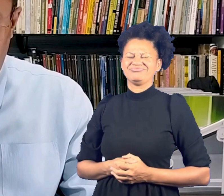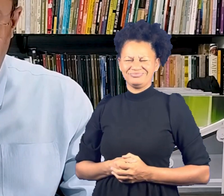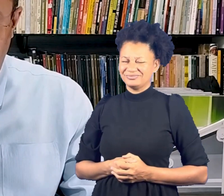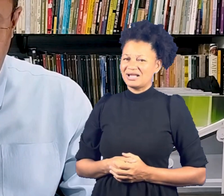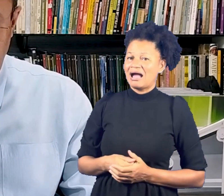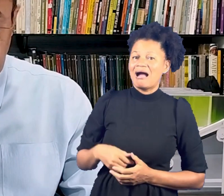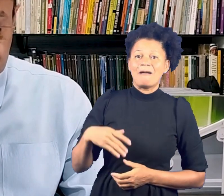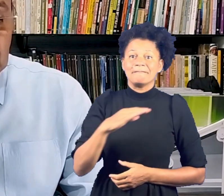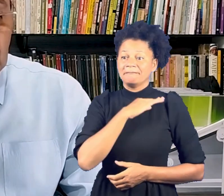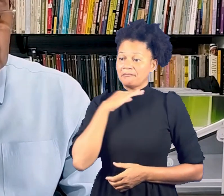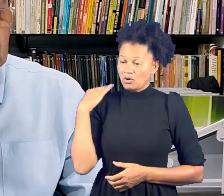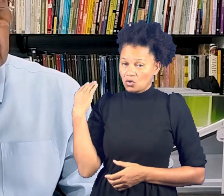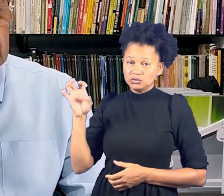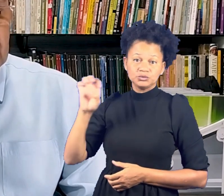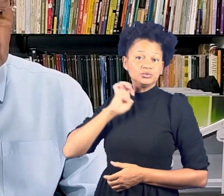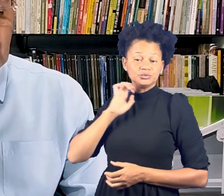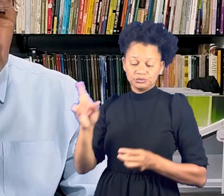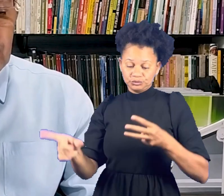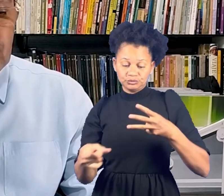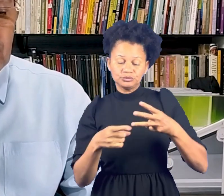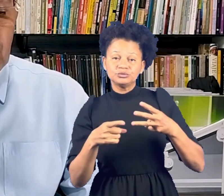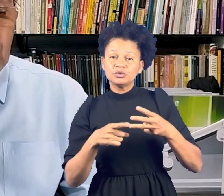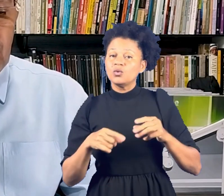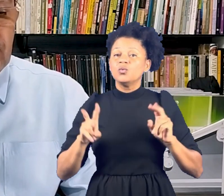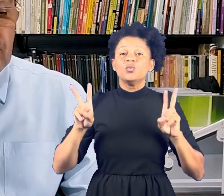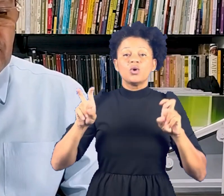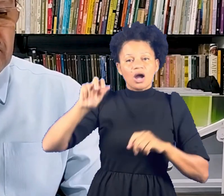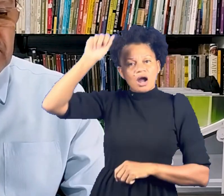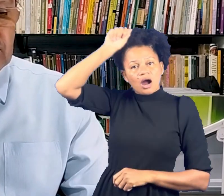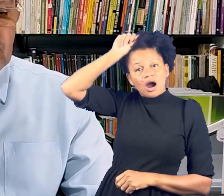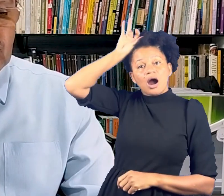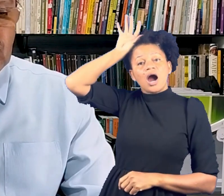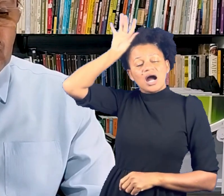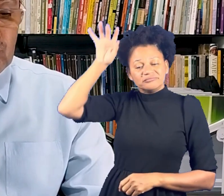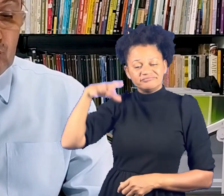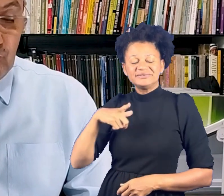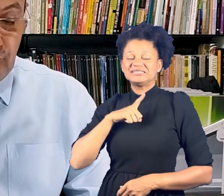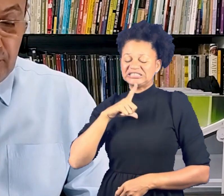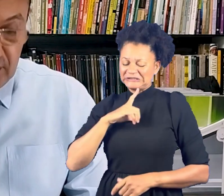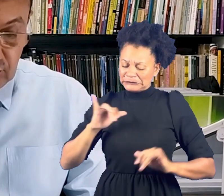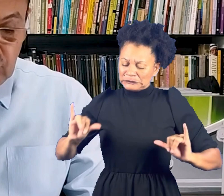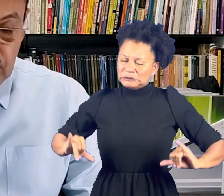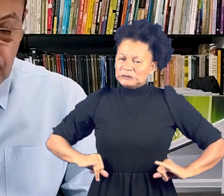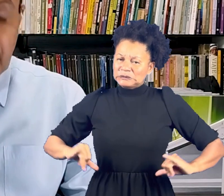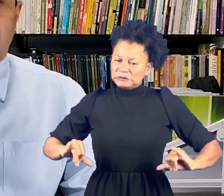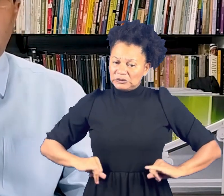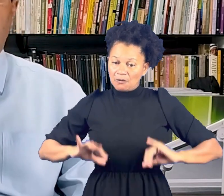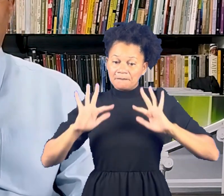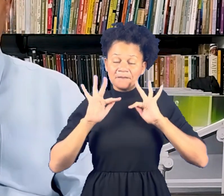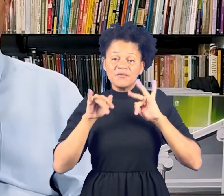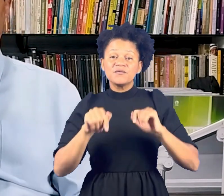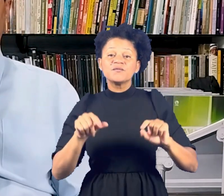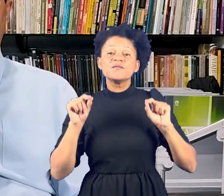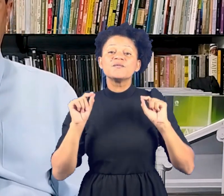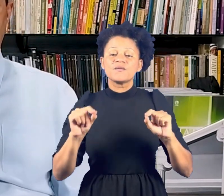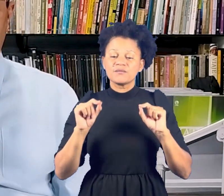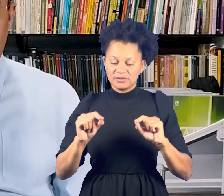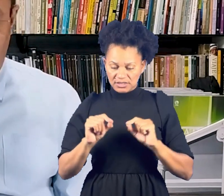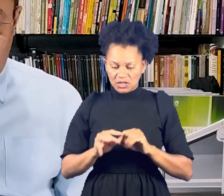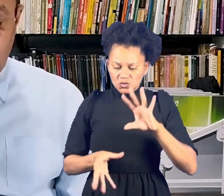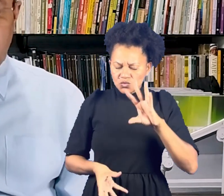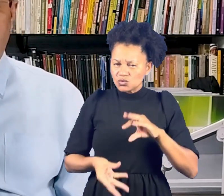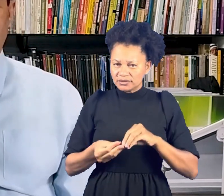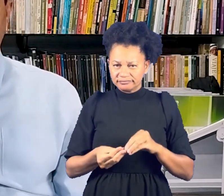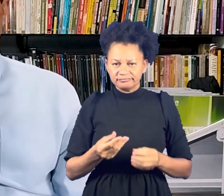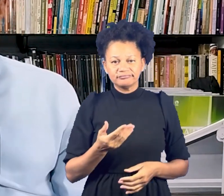de Estevão. O nosso terceiro tópico, o avivamento no sofrimento. E, por fim, então,